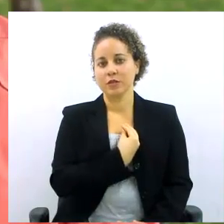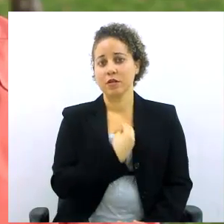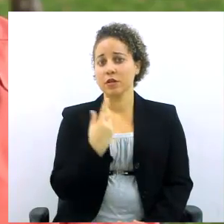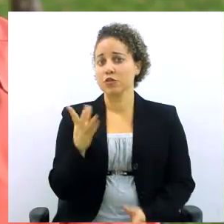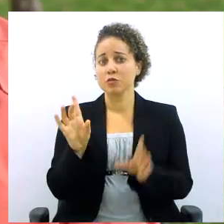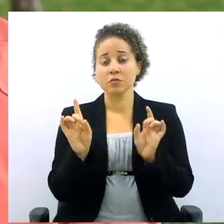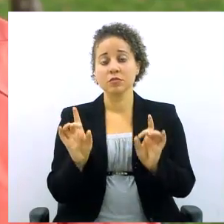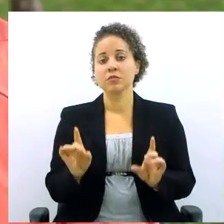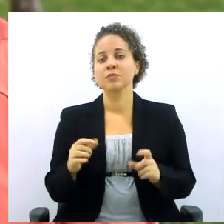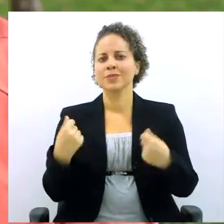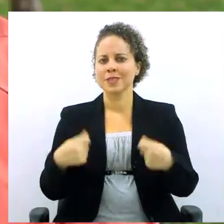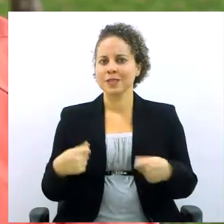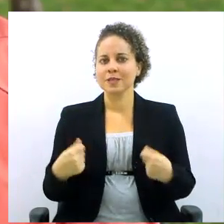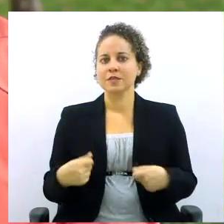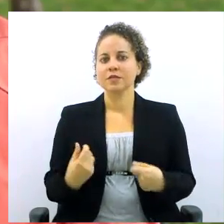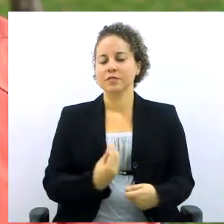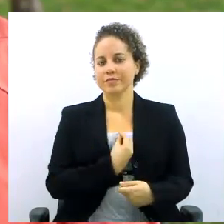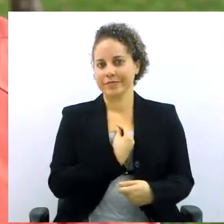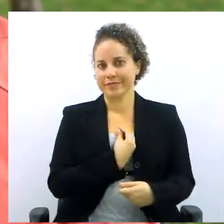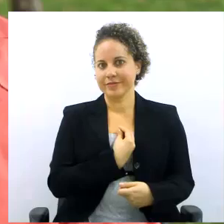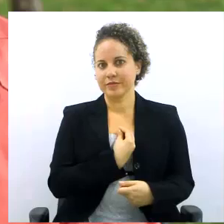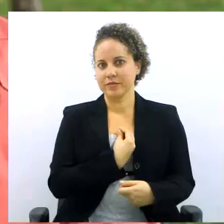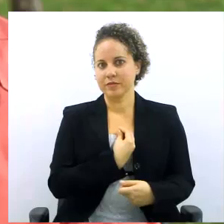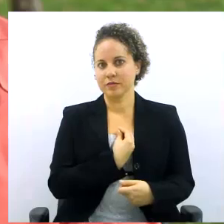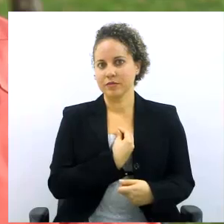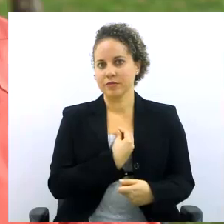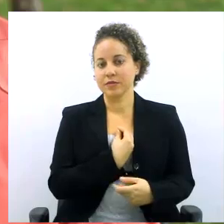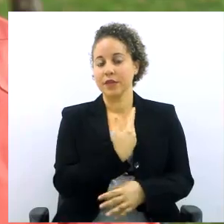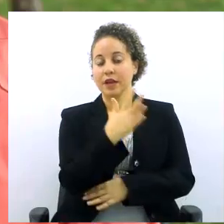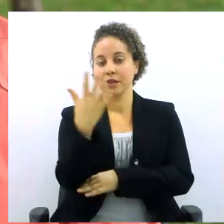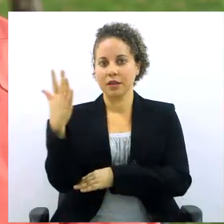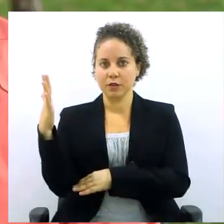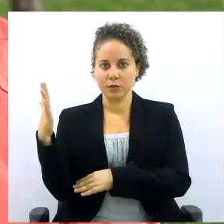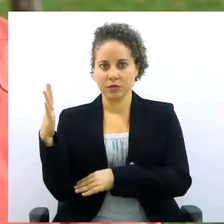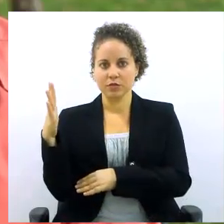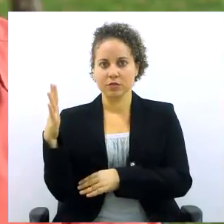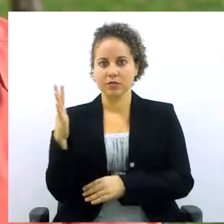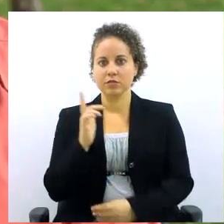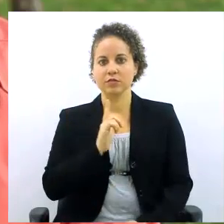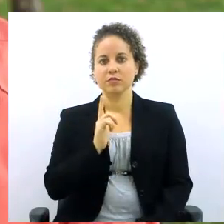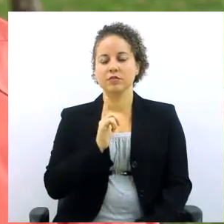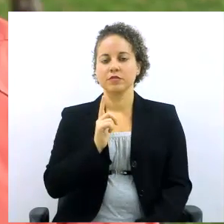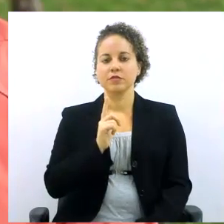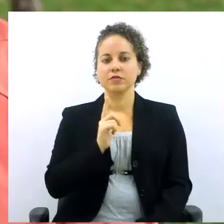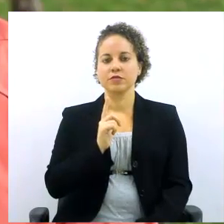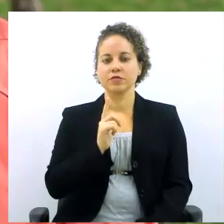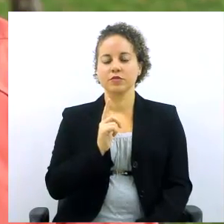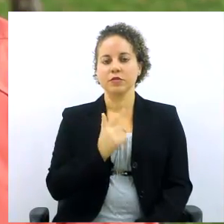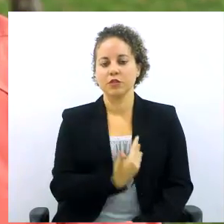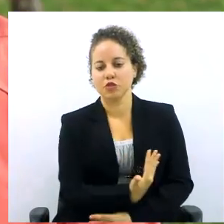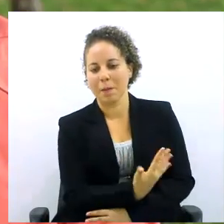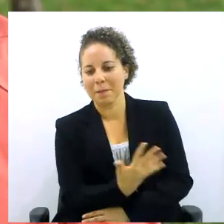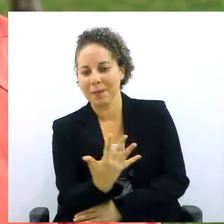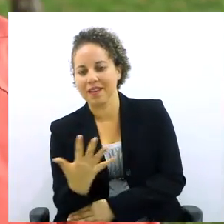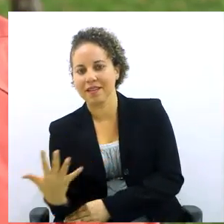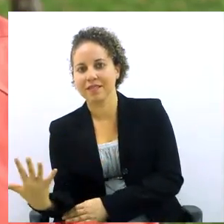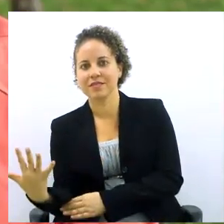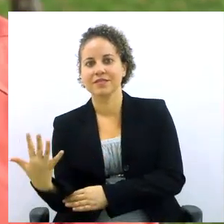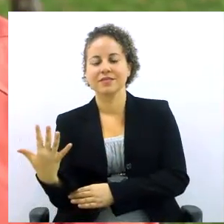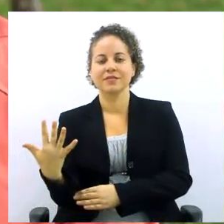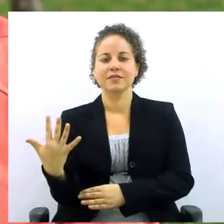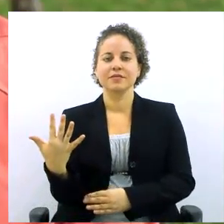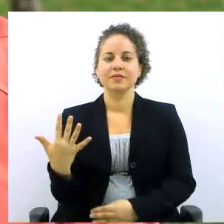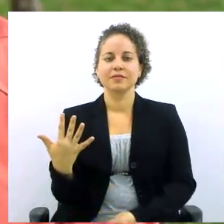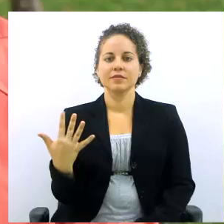não existe o mundo da natureza vegetal, né, sem o